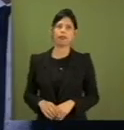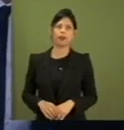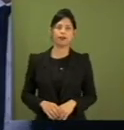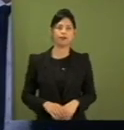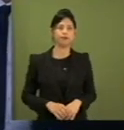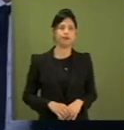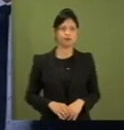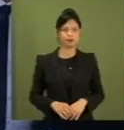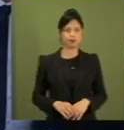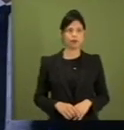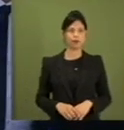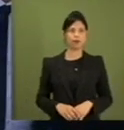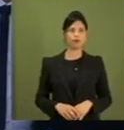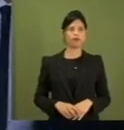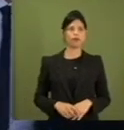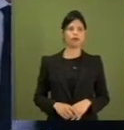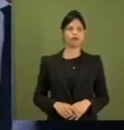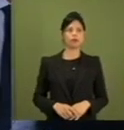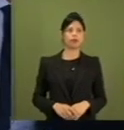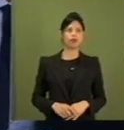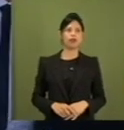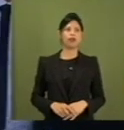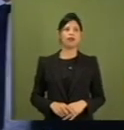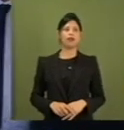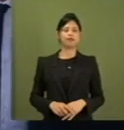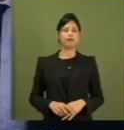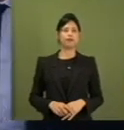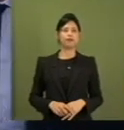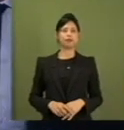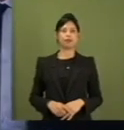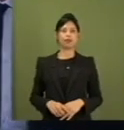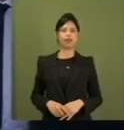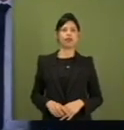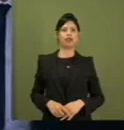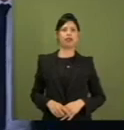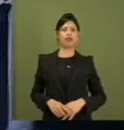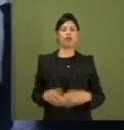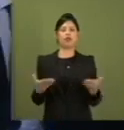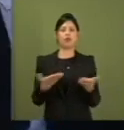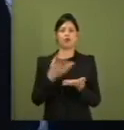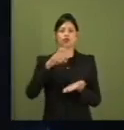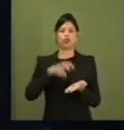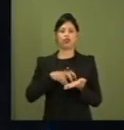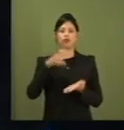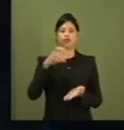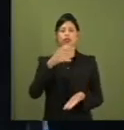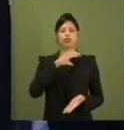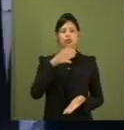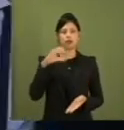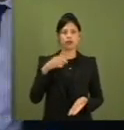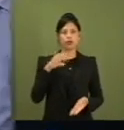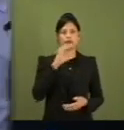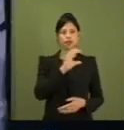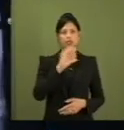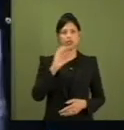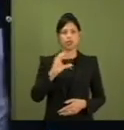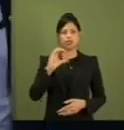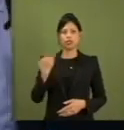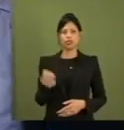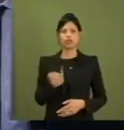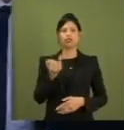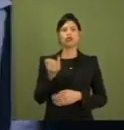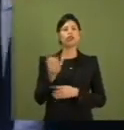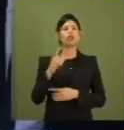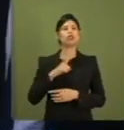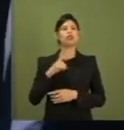dizer que na CCJ tivemos bons debates. E entre eles teve